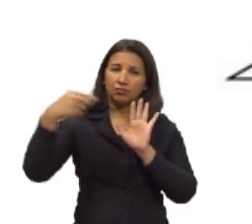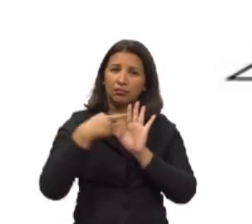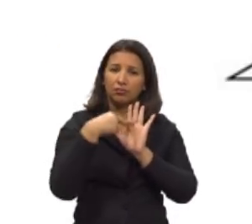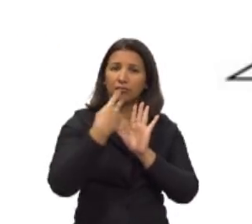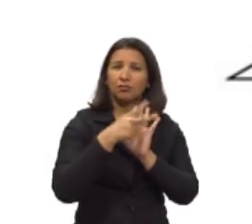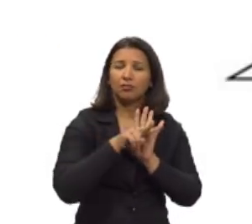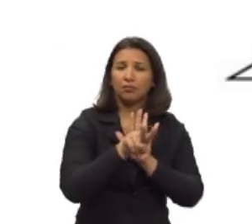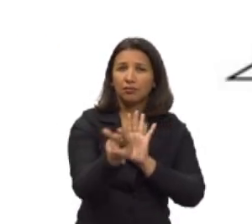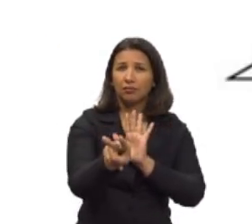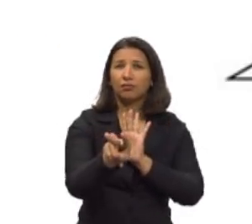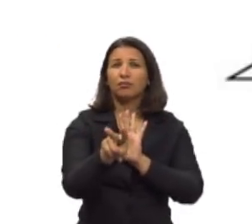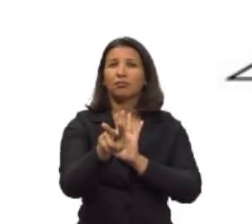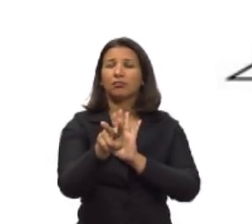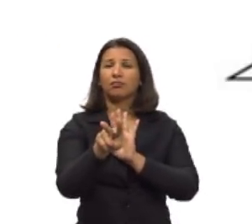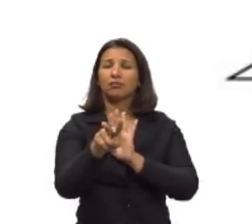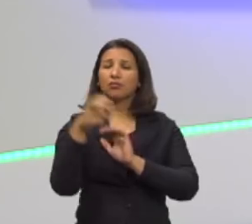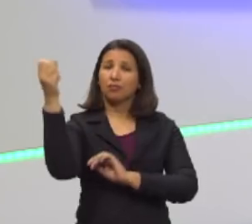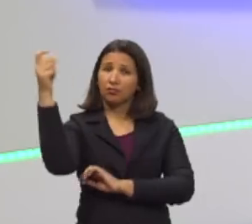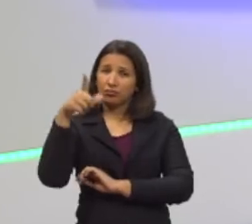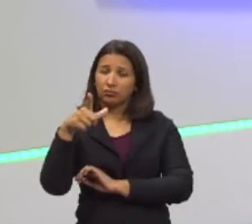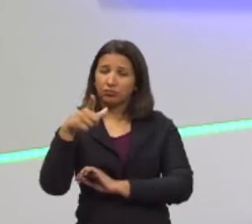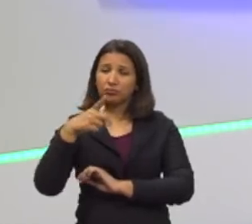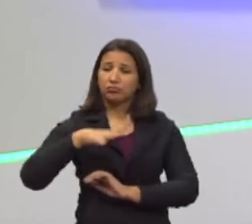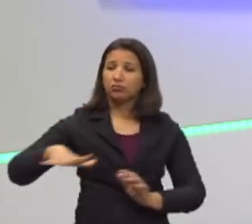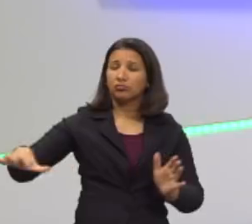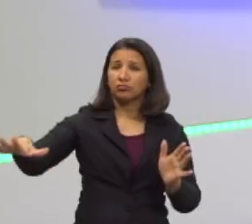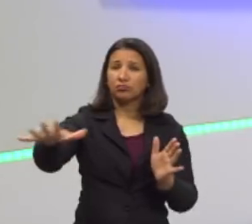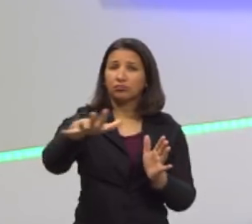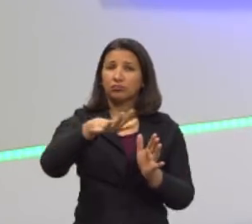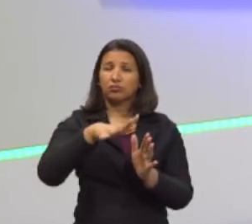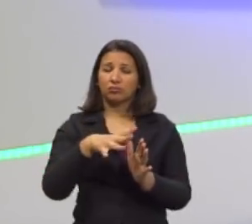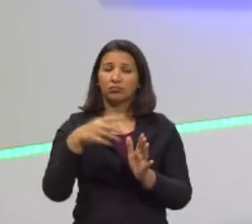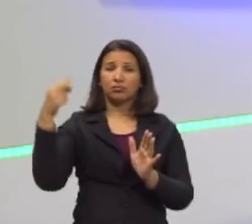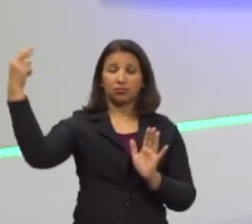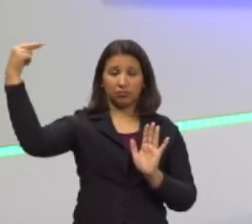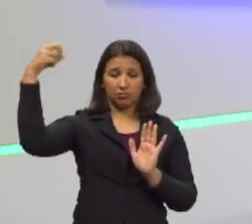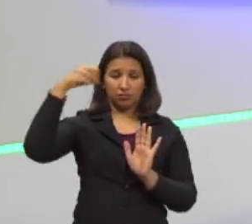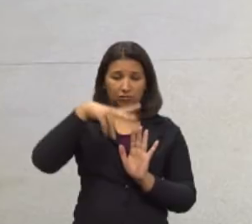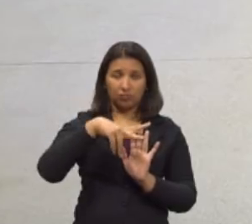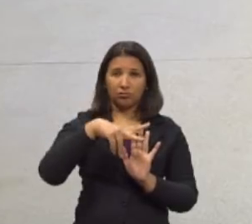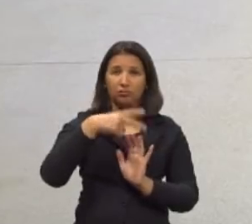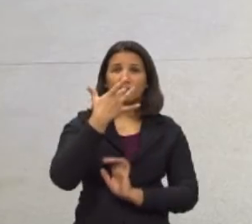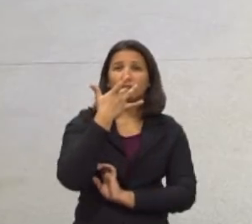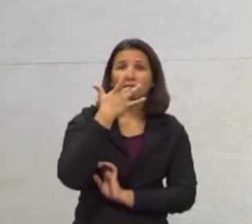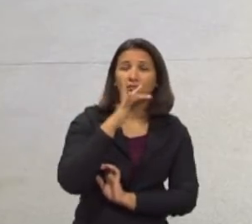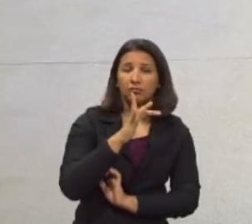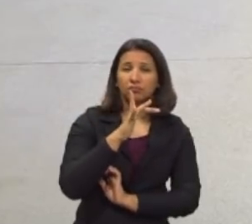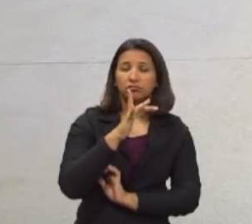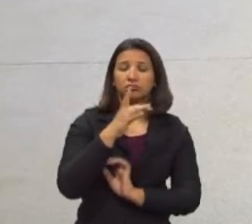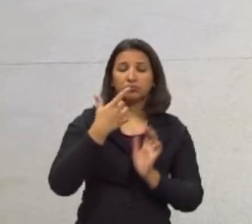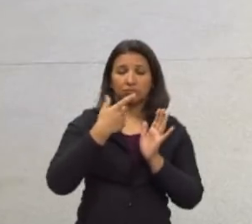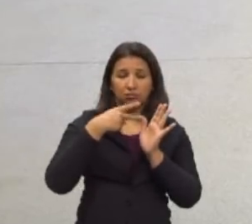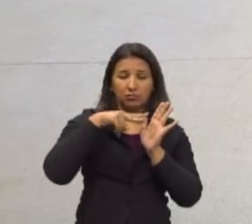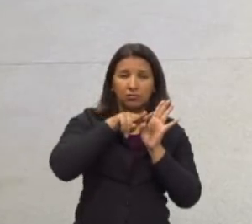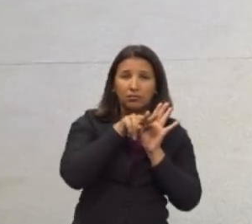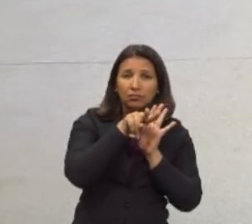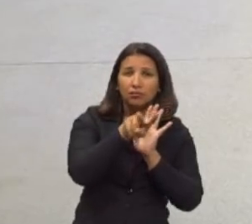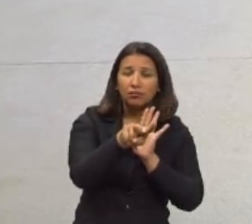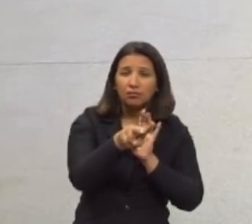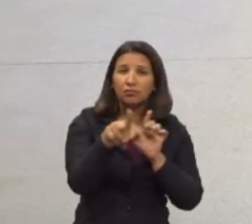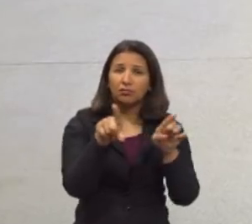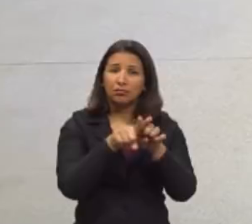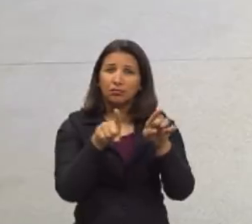no estúdio. Então, a luz que ele recebe é branca, então ele vai refletir todas